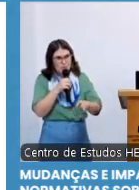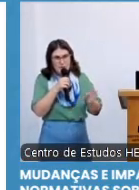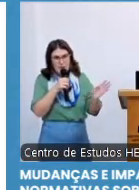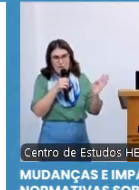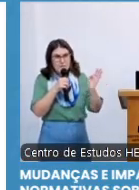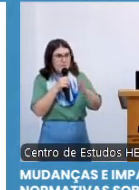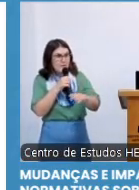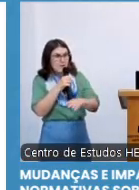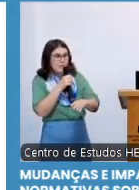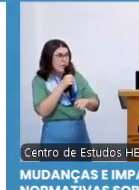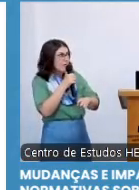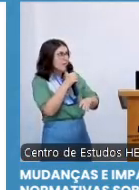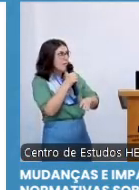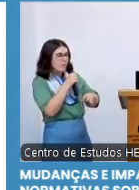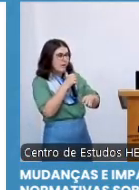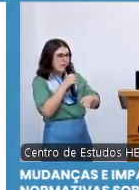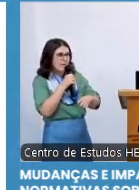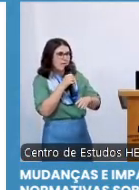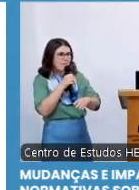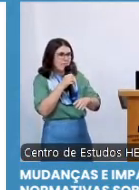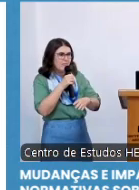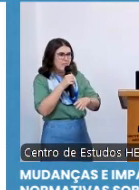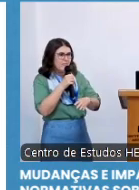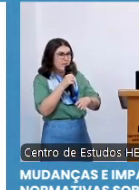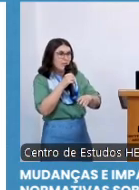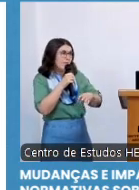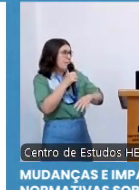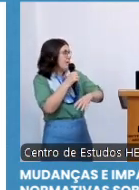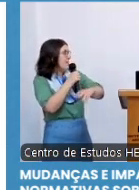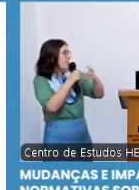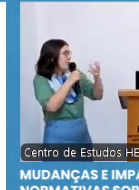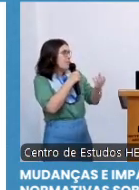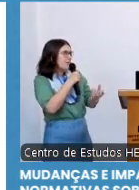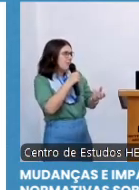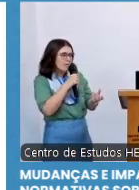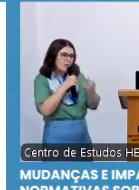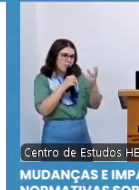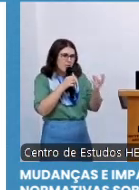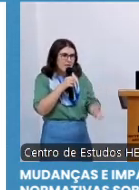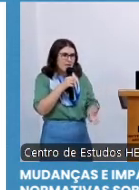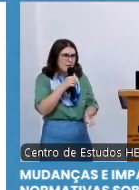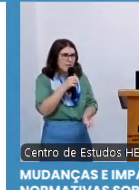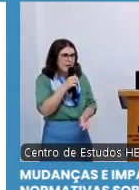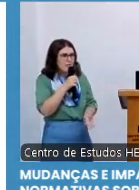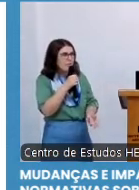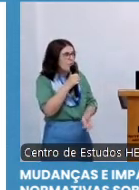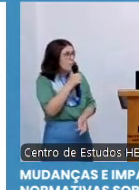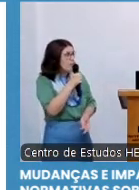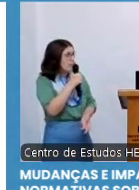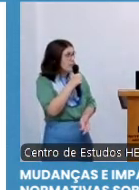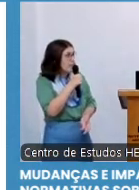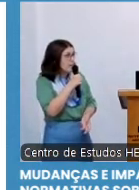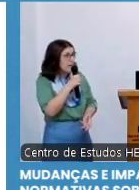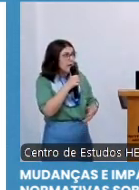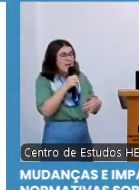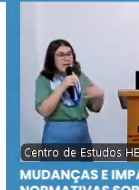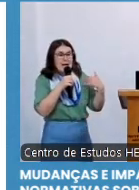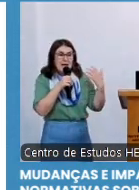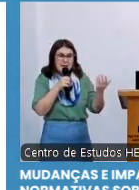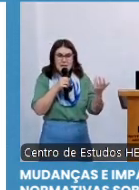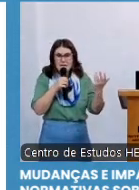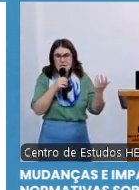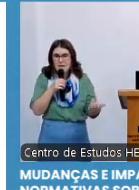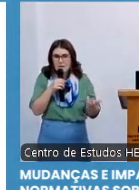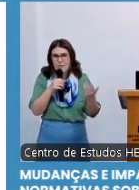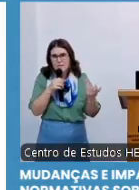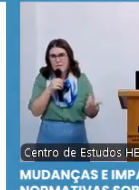texto, esses termos eles não aparecem. Então fica parecendo também que tudo está sendo levado só como pesquisa clínica.